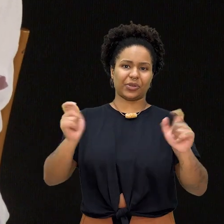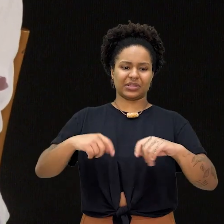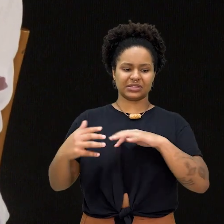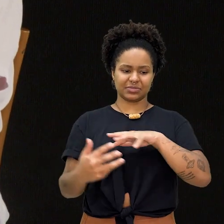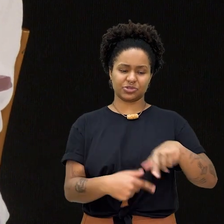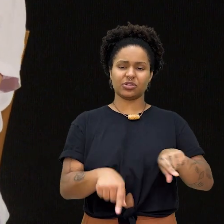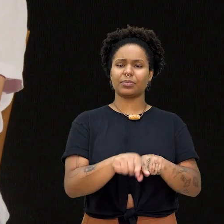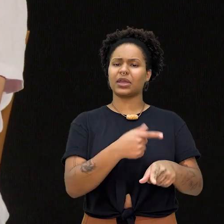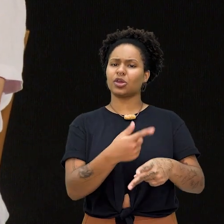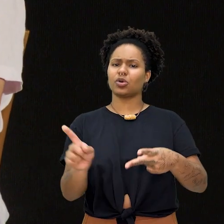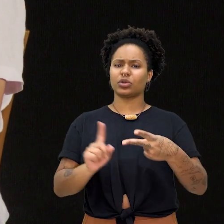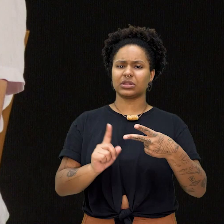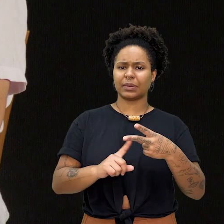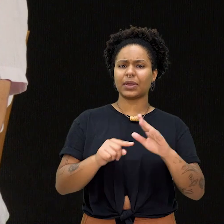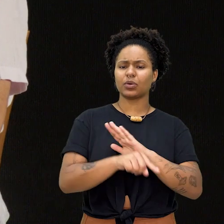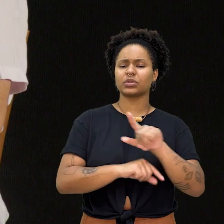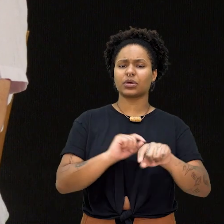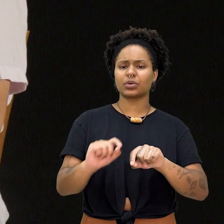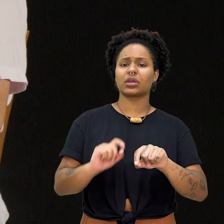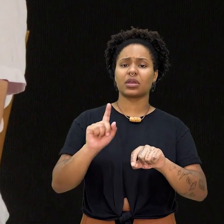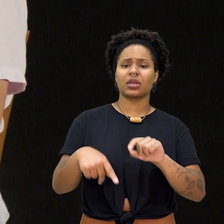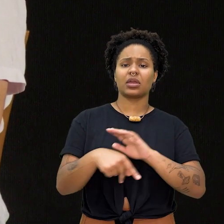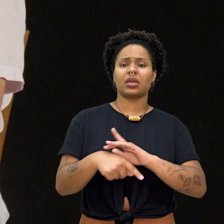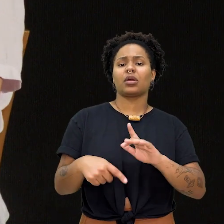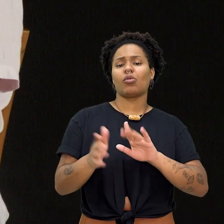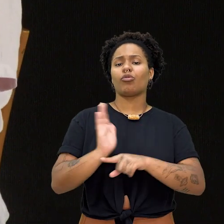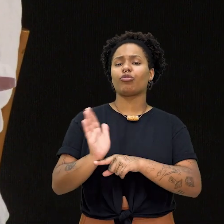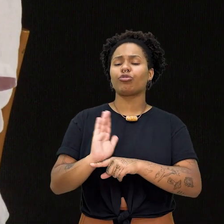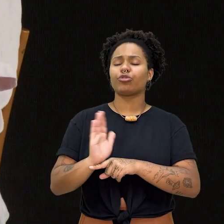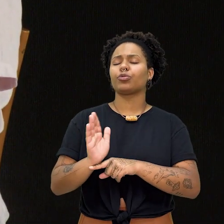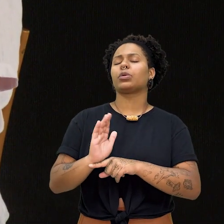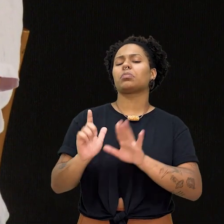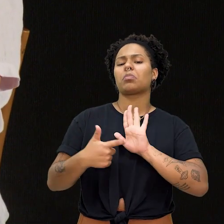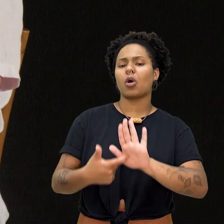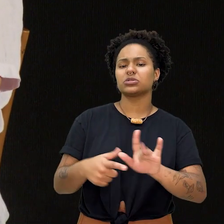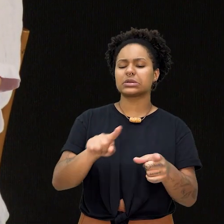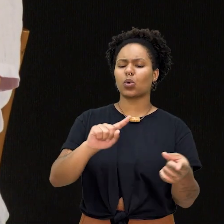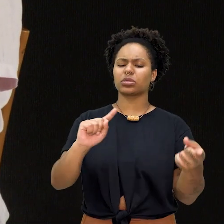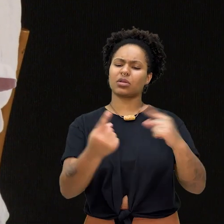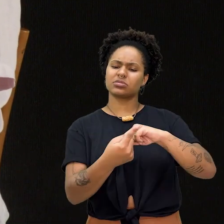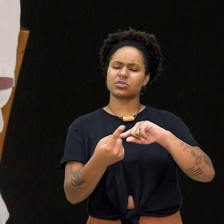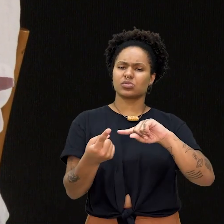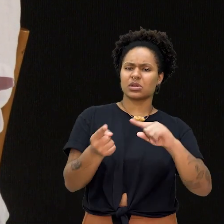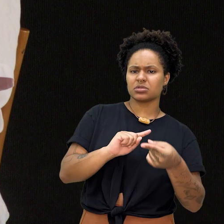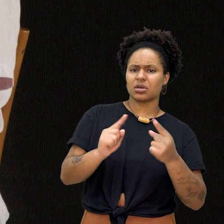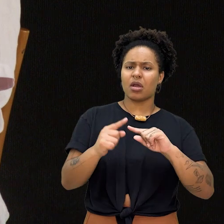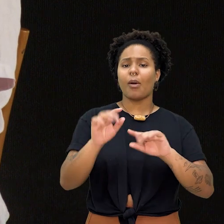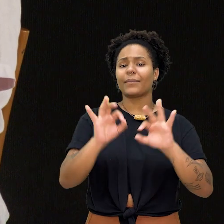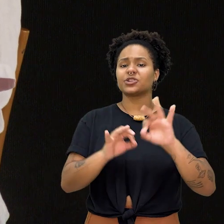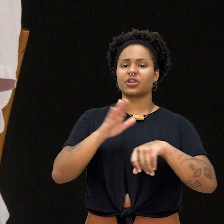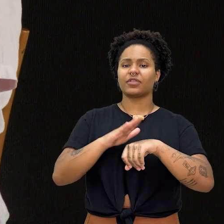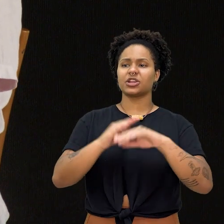E uma pergunta parecida, né? Que é: o filme também mostra contradições de um programa feito de cima